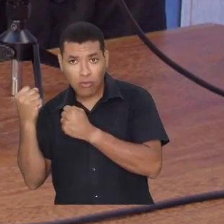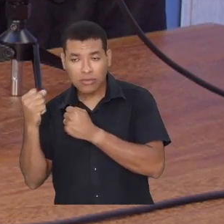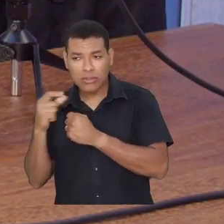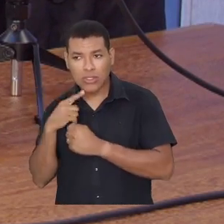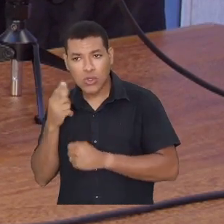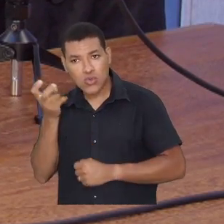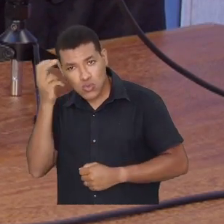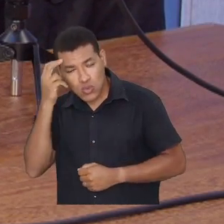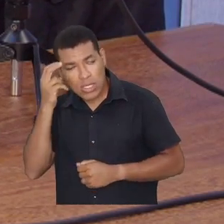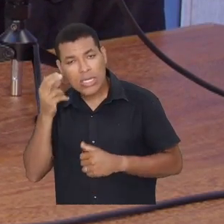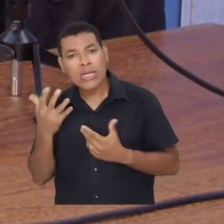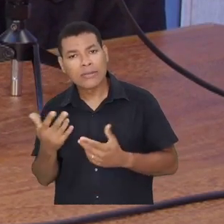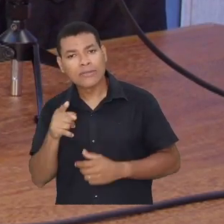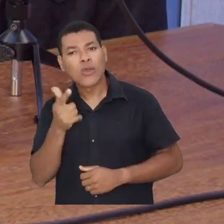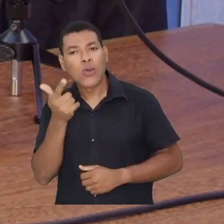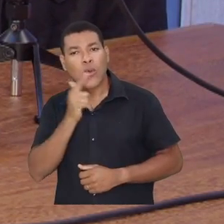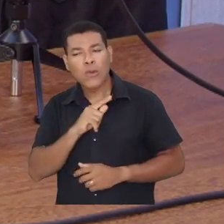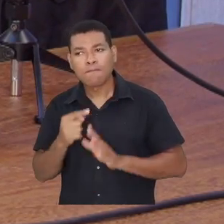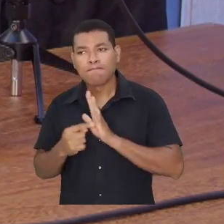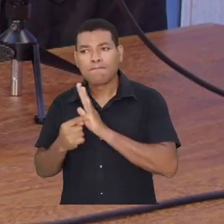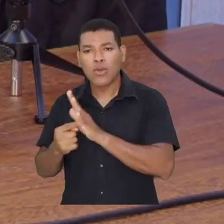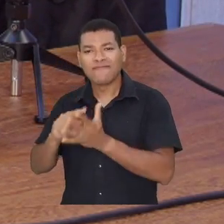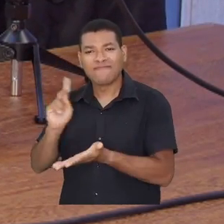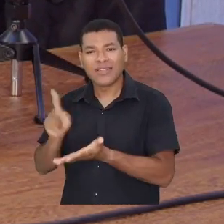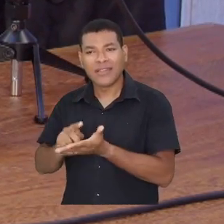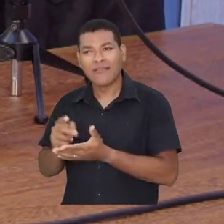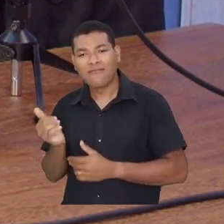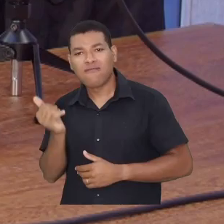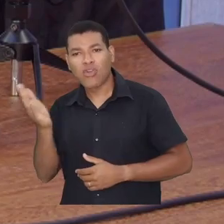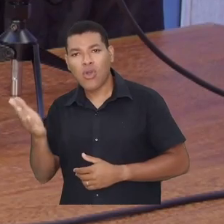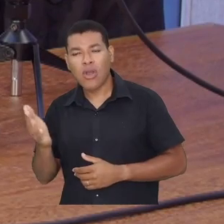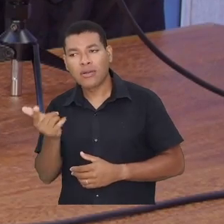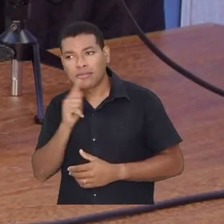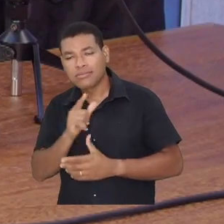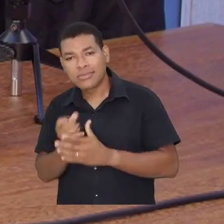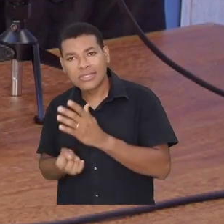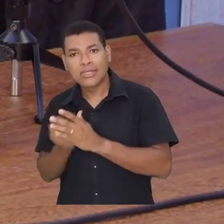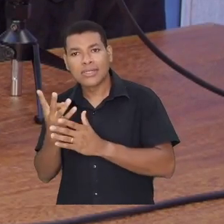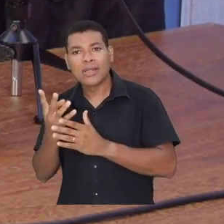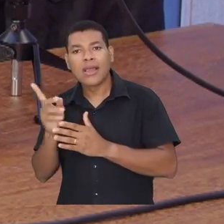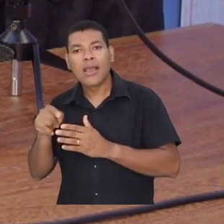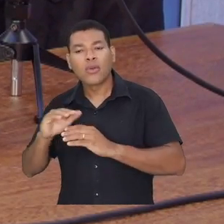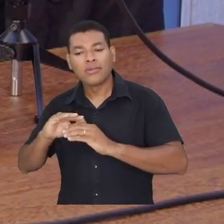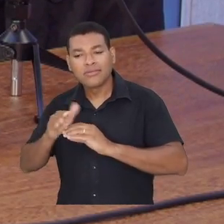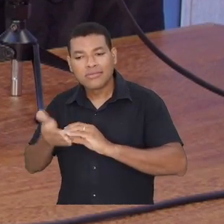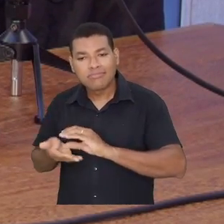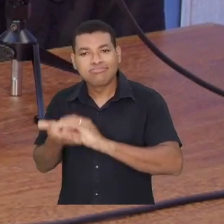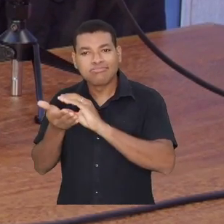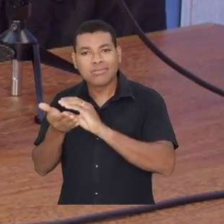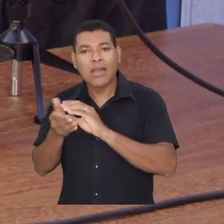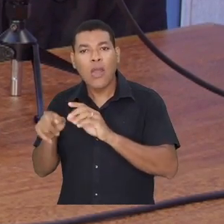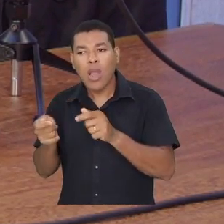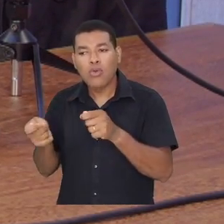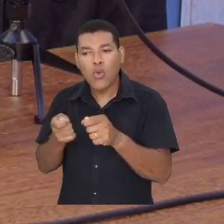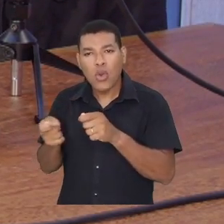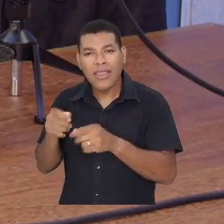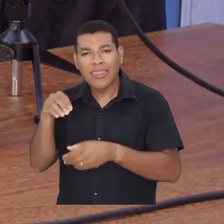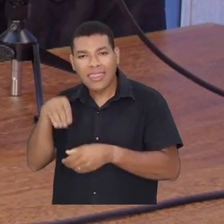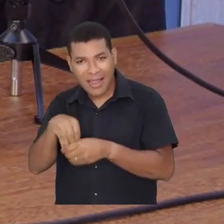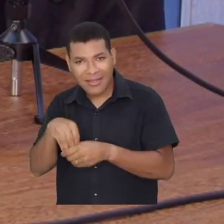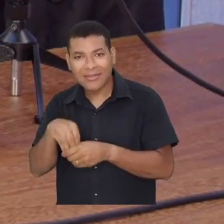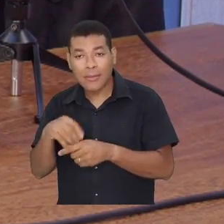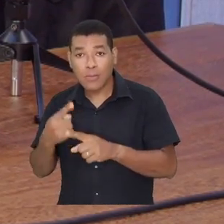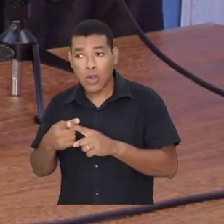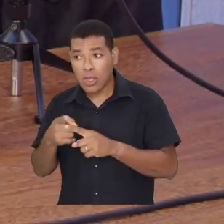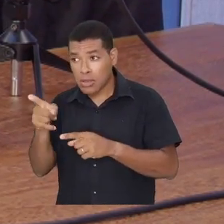essa cultura para que você leve essa verdade para fora e crie essa sustentabilidade, porque quem entra precisa